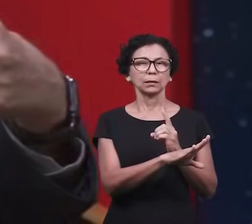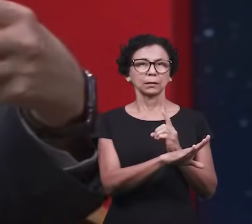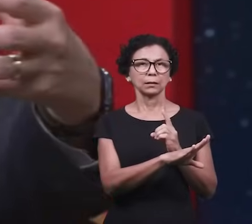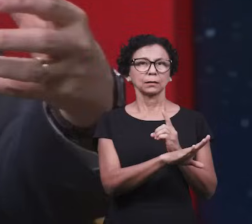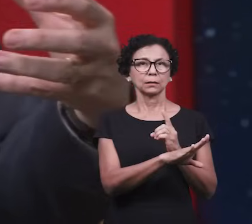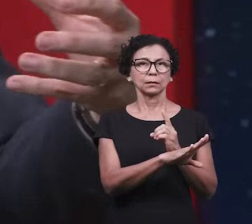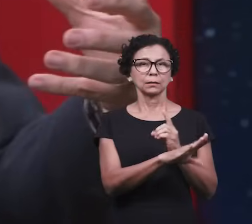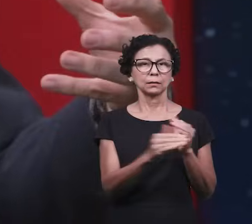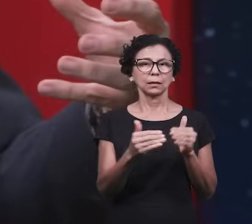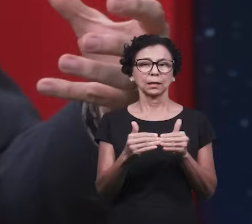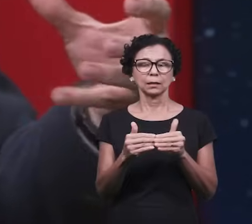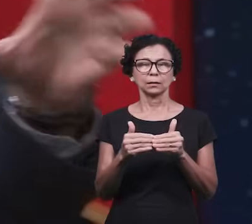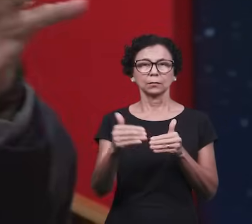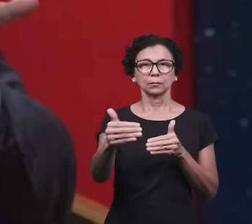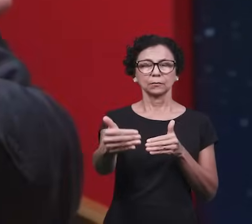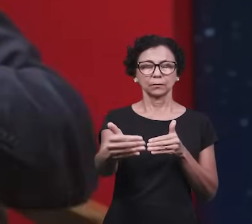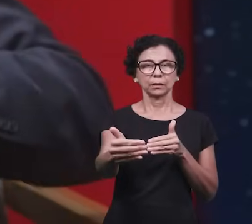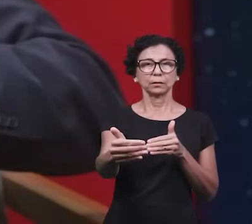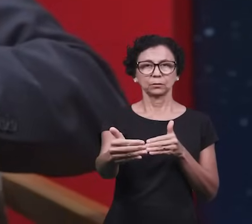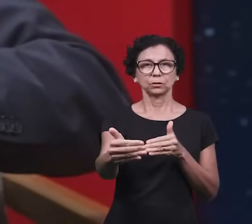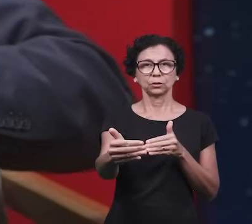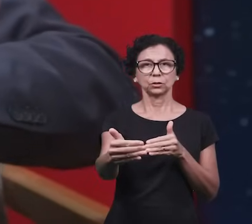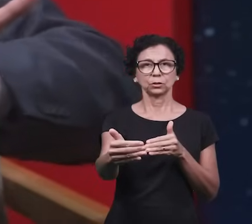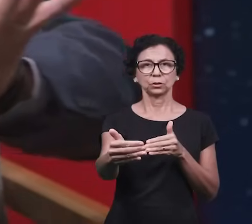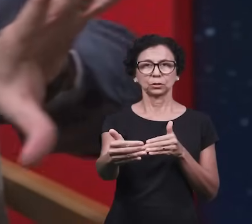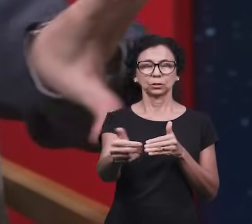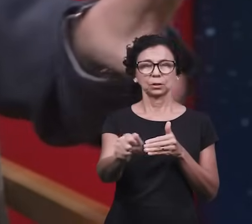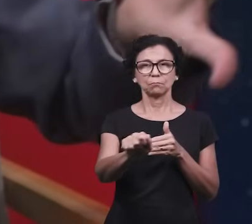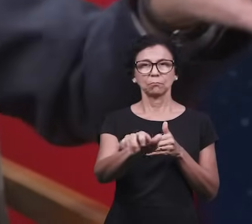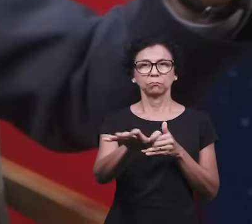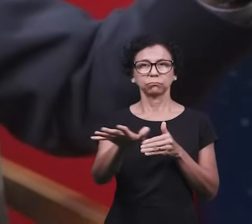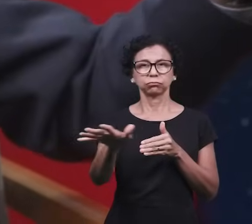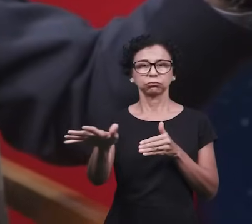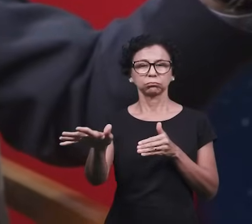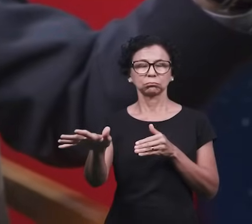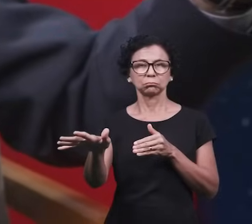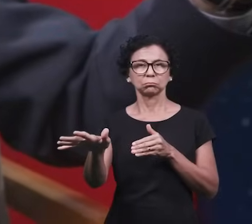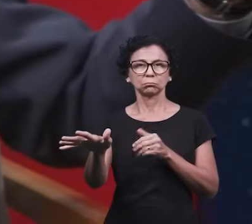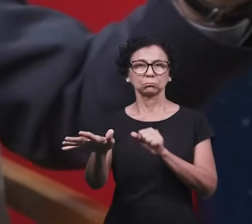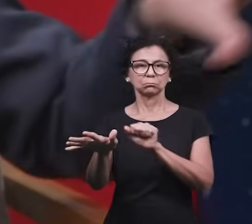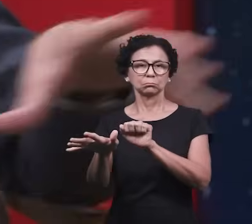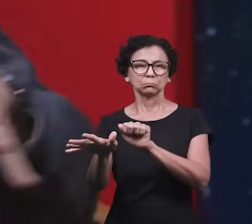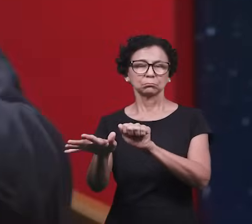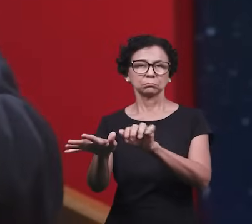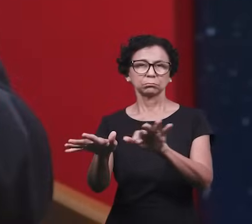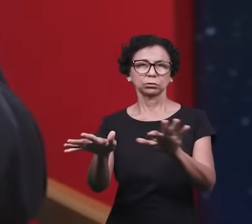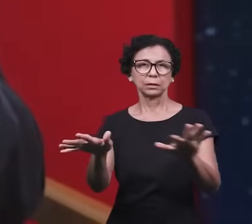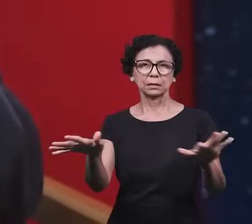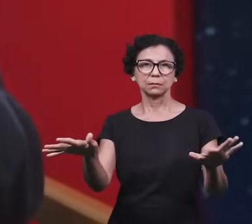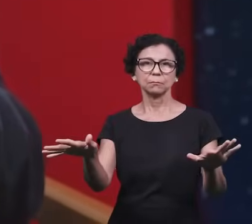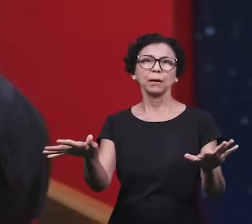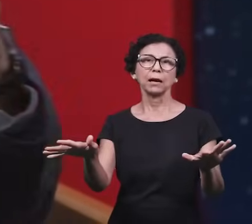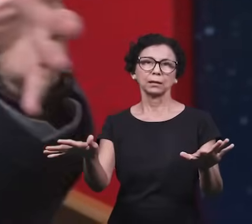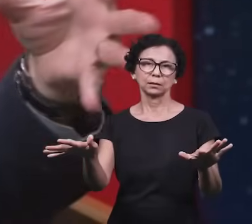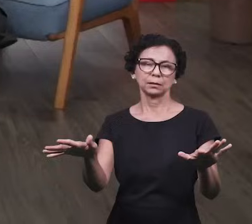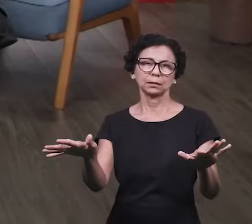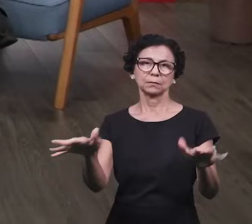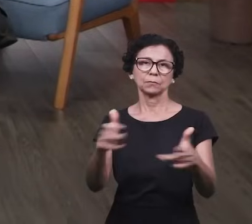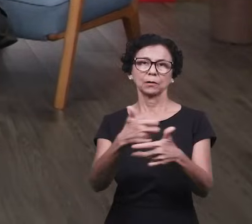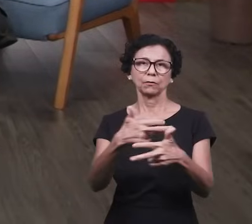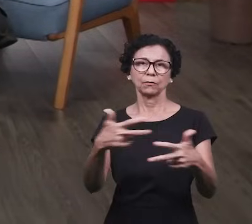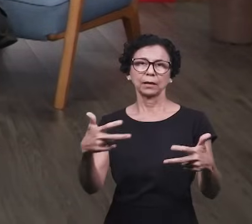A partir da Escola Bíblica Dominical saem os comandos para todas as